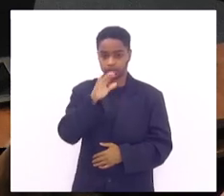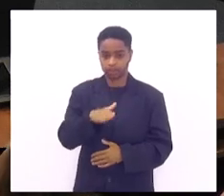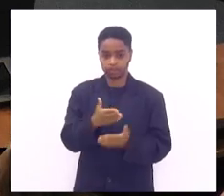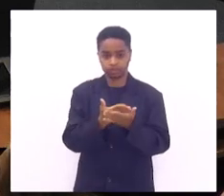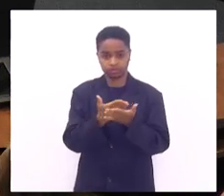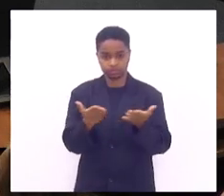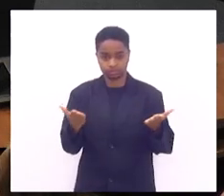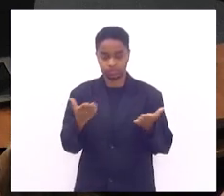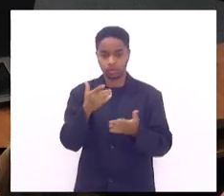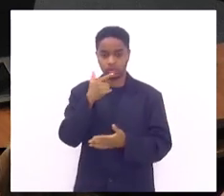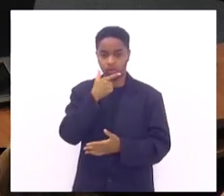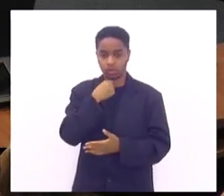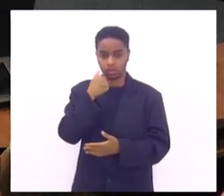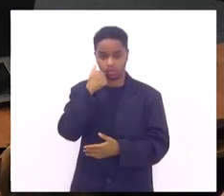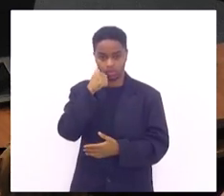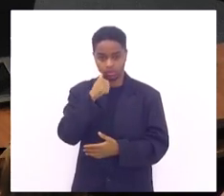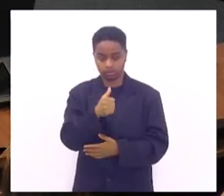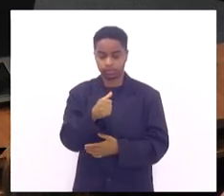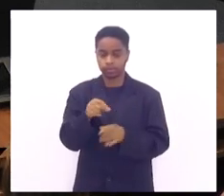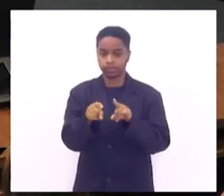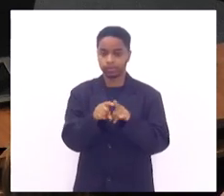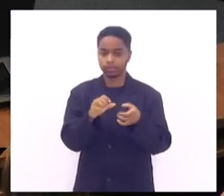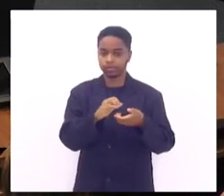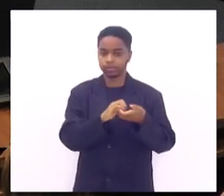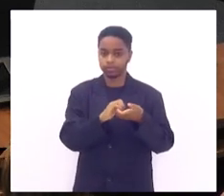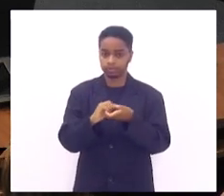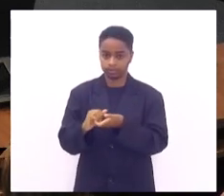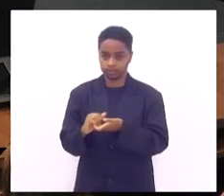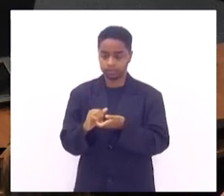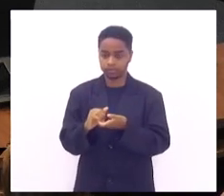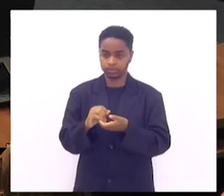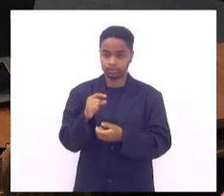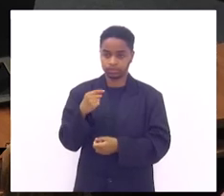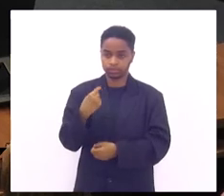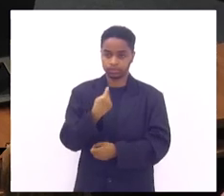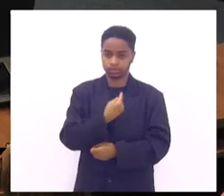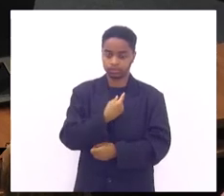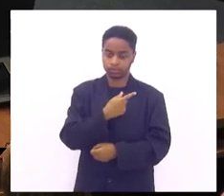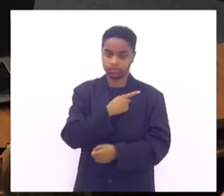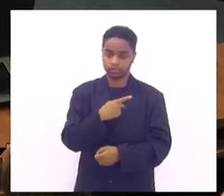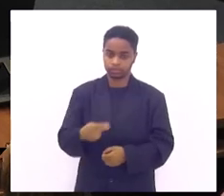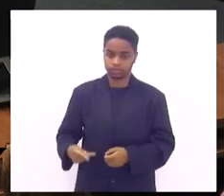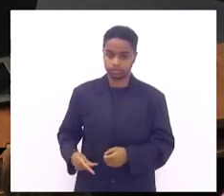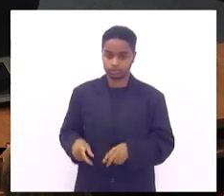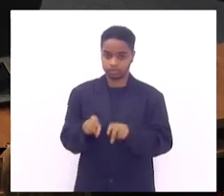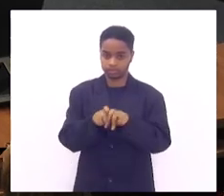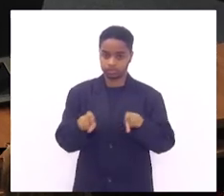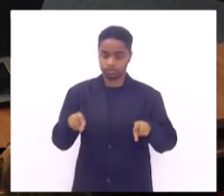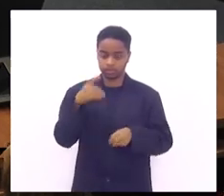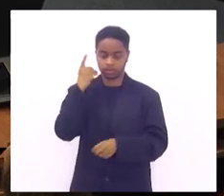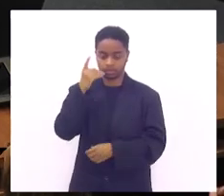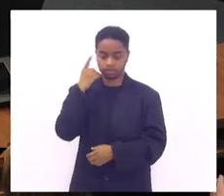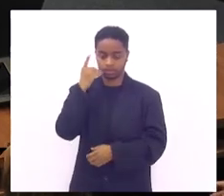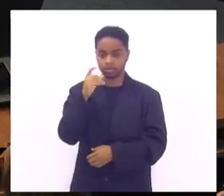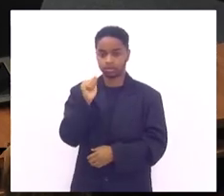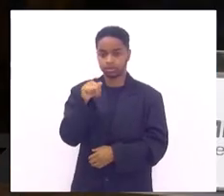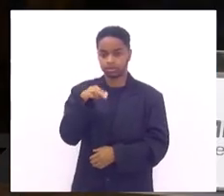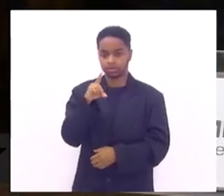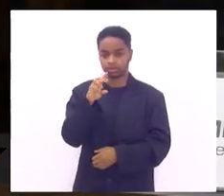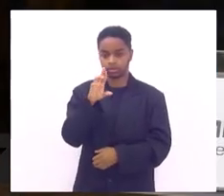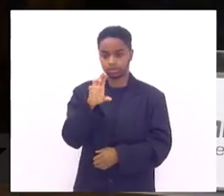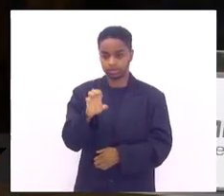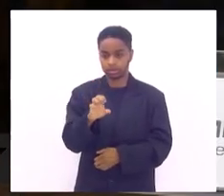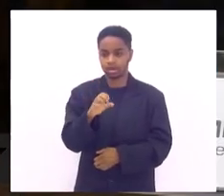todos. E saudar o nosso presidente da mesa, deputado André Correia, pela